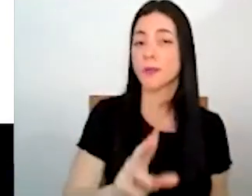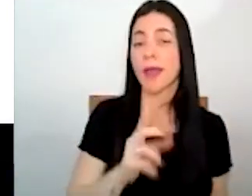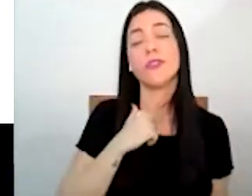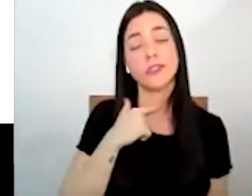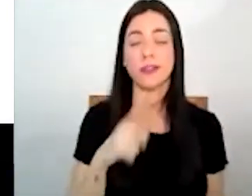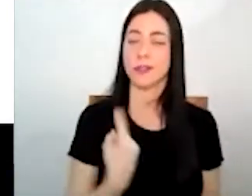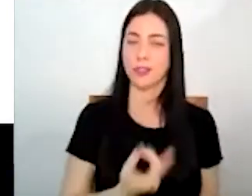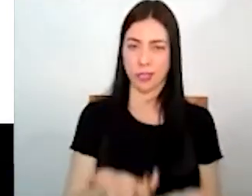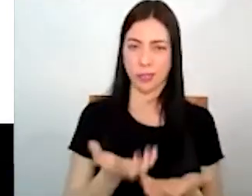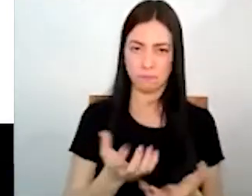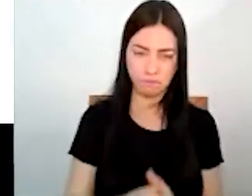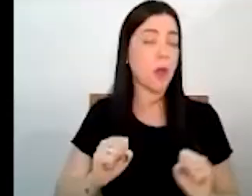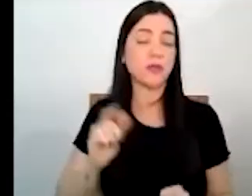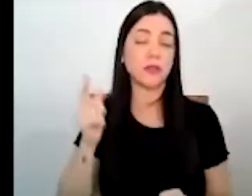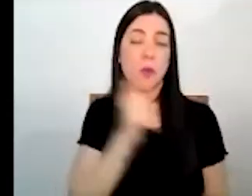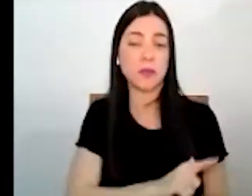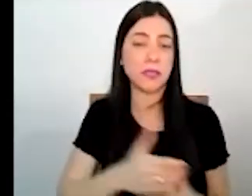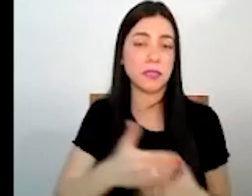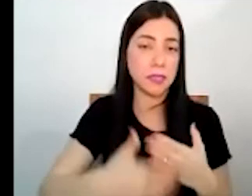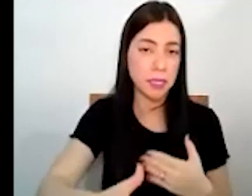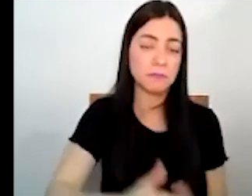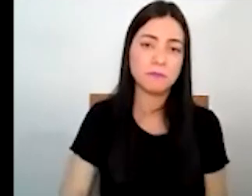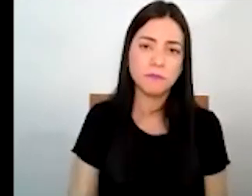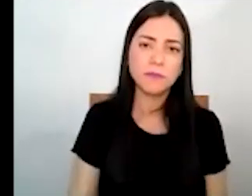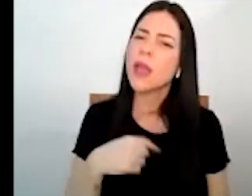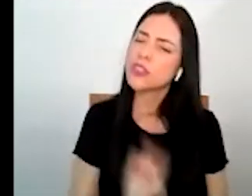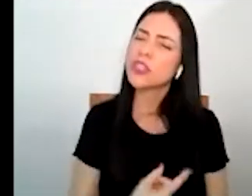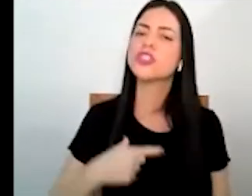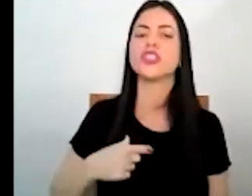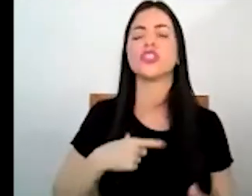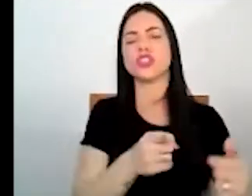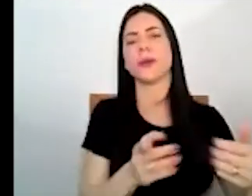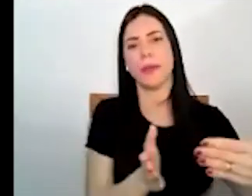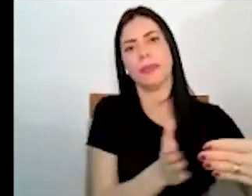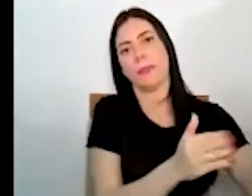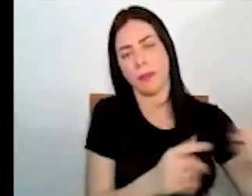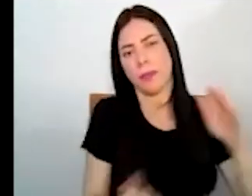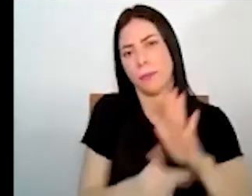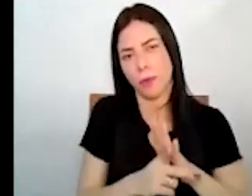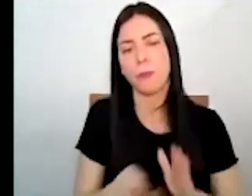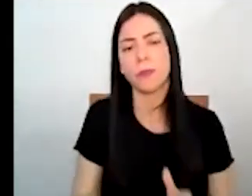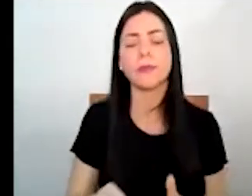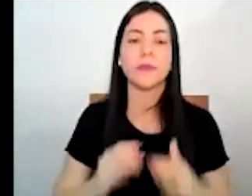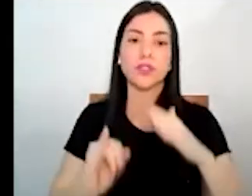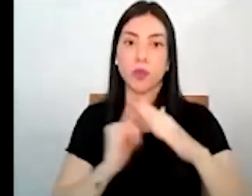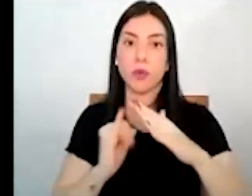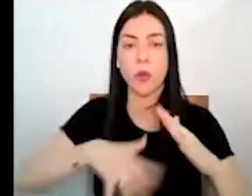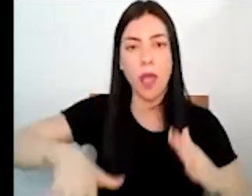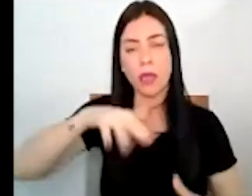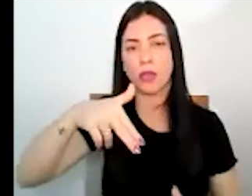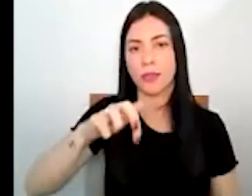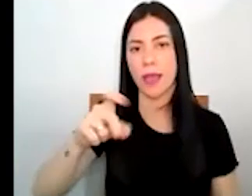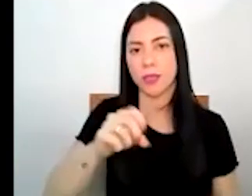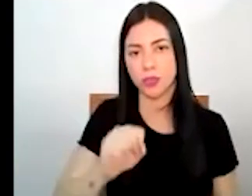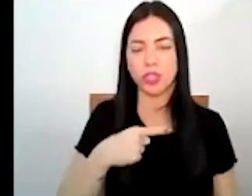gente quer. A gente tinha aí uma demanda, que era um projeto institucionalmente também muito importante para o Nexo, que está em curso